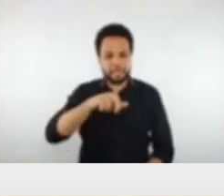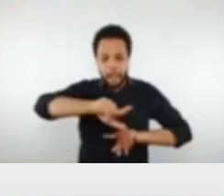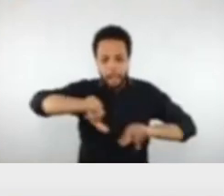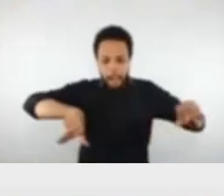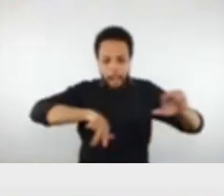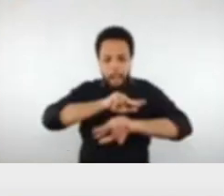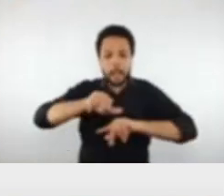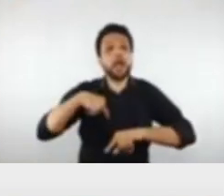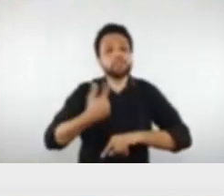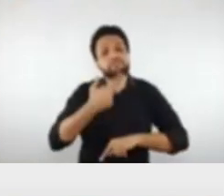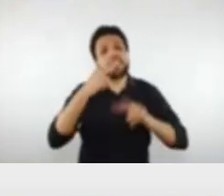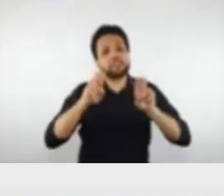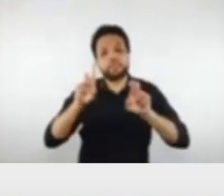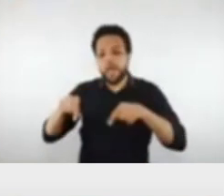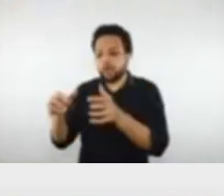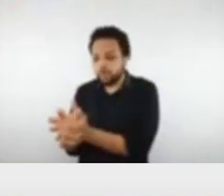globais.